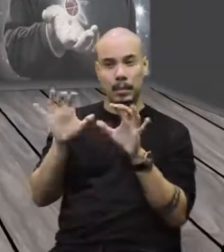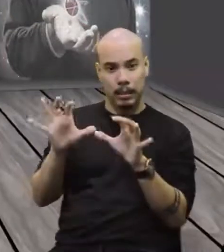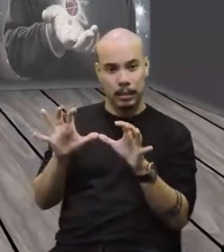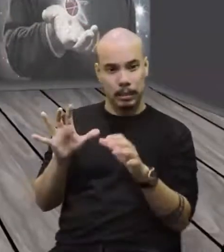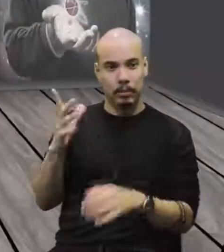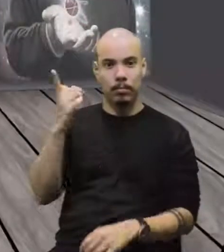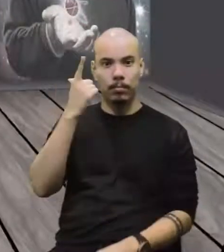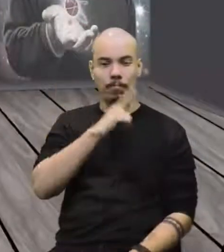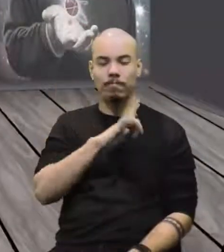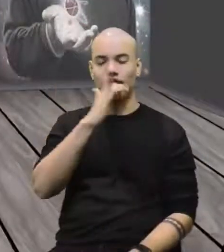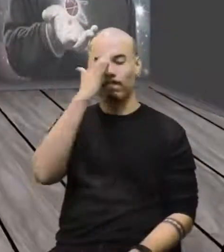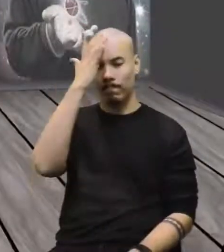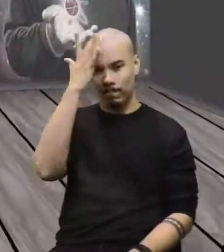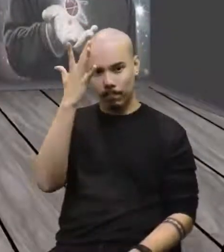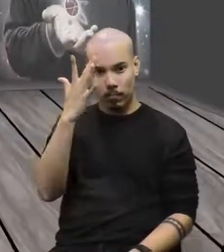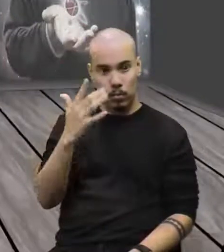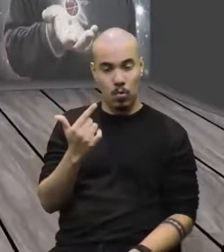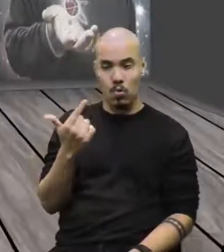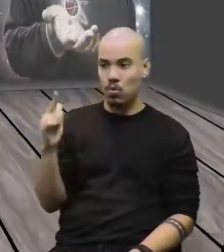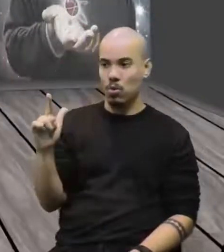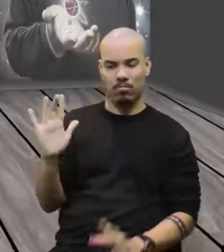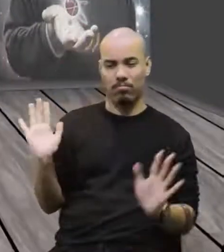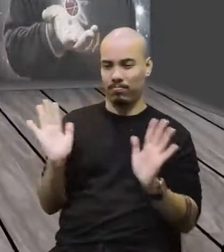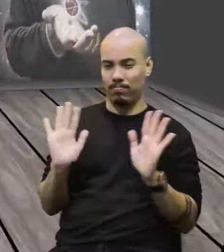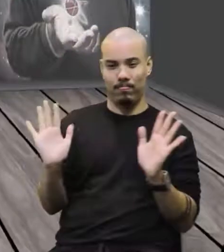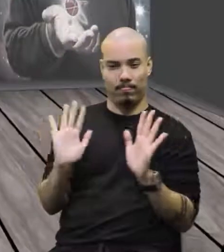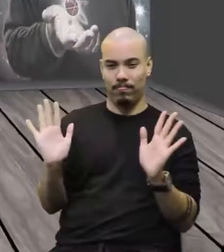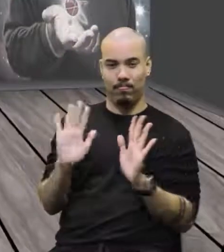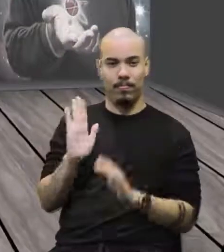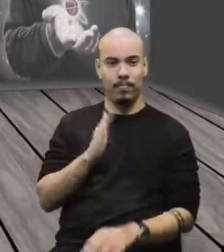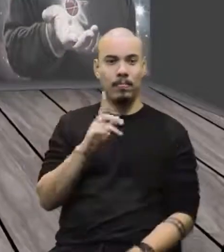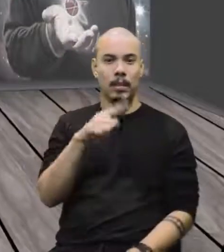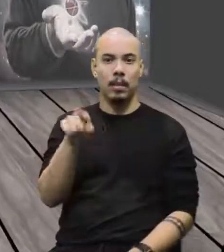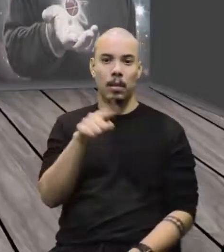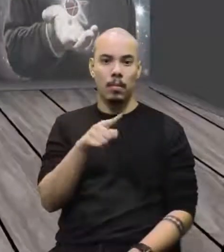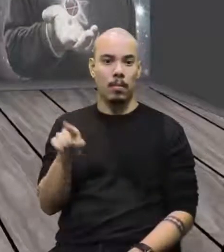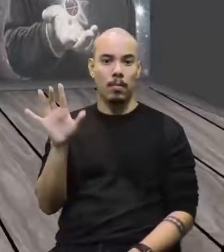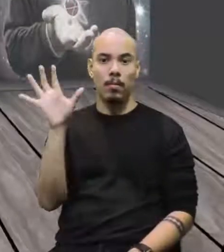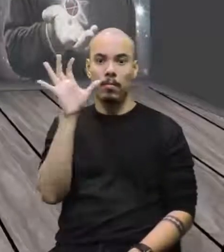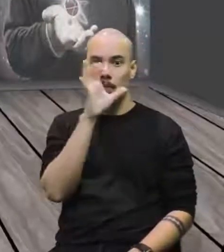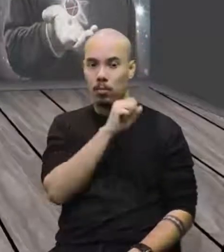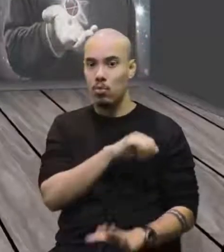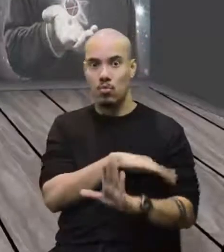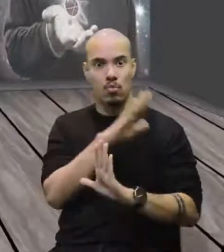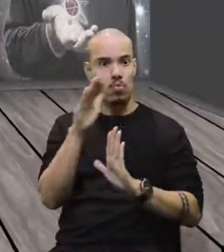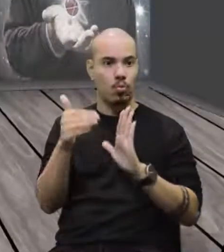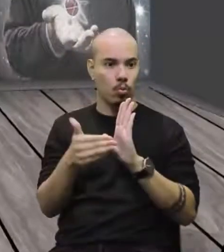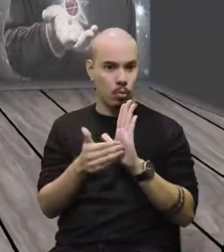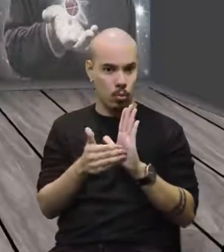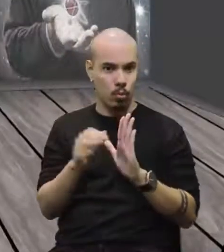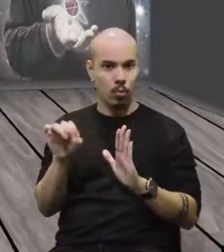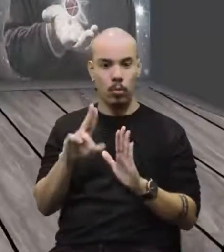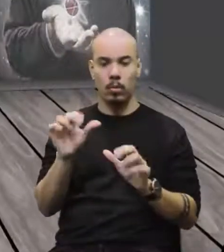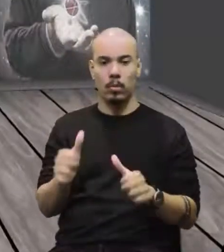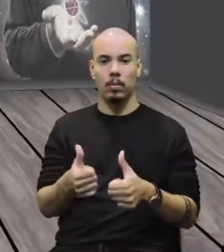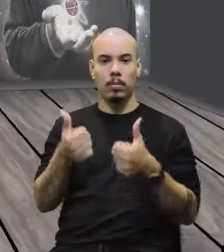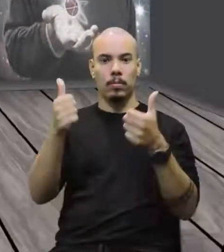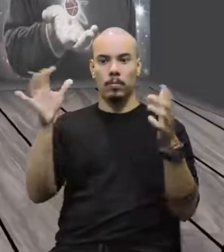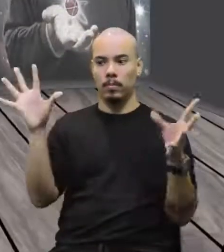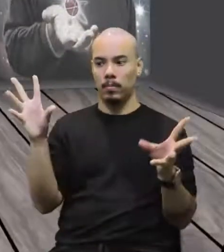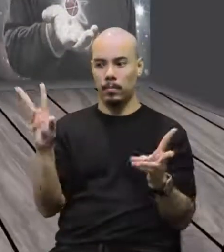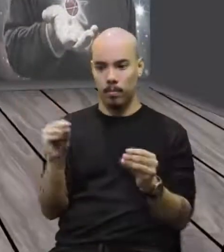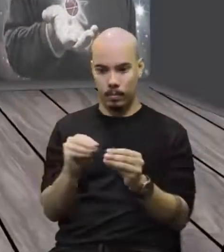fica mais fácil para ele. Outros, eu não. Por exemplo, já vou eliminando, eu elimino tudo que eu posso, ou melhor,